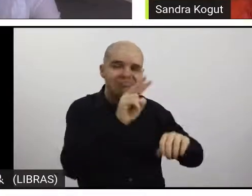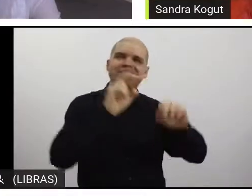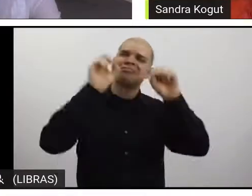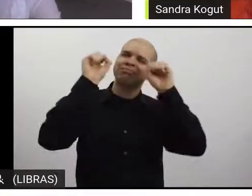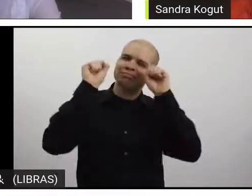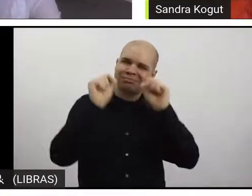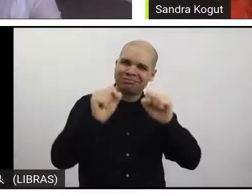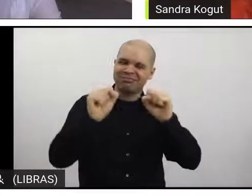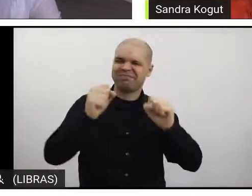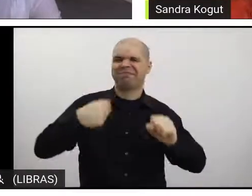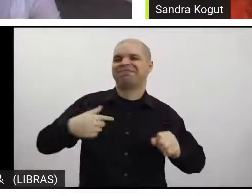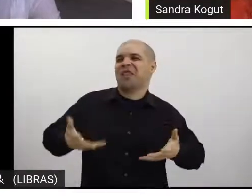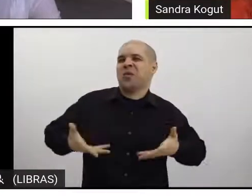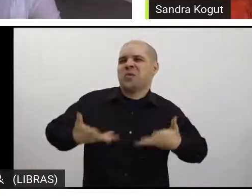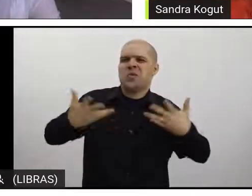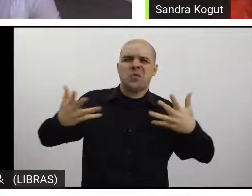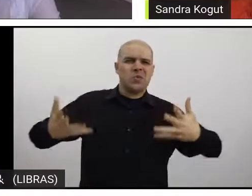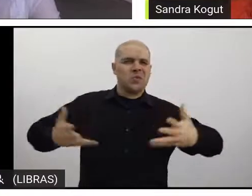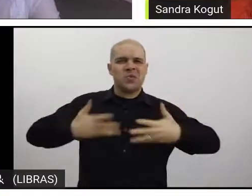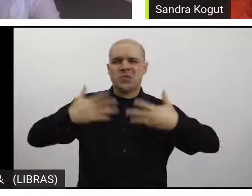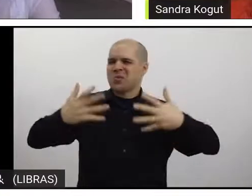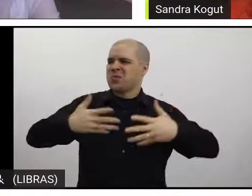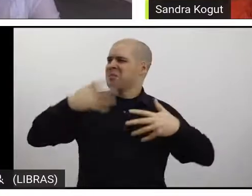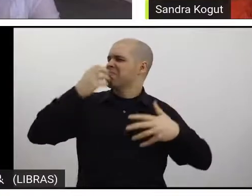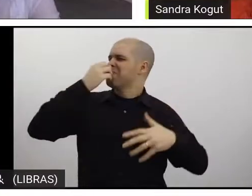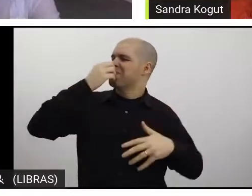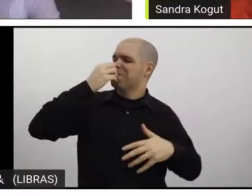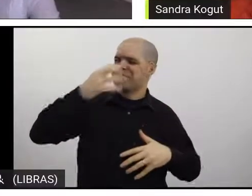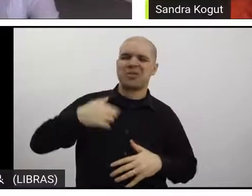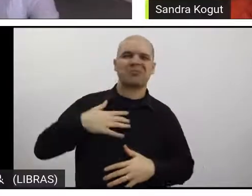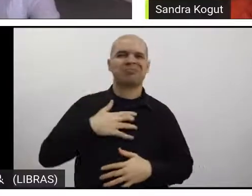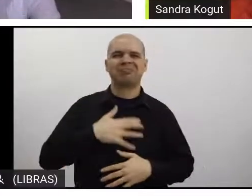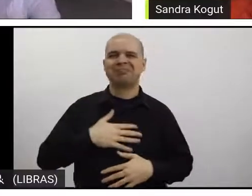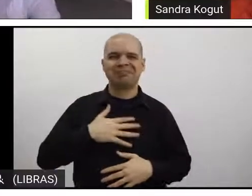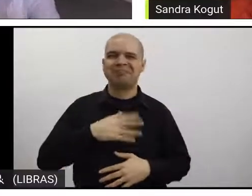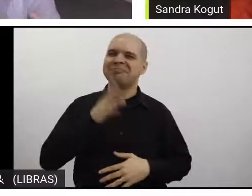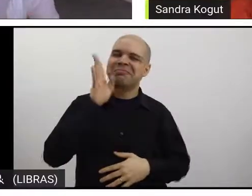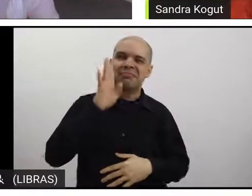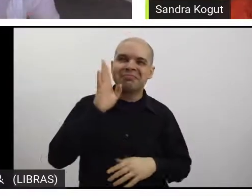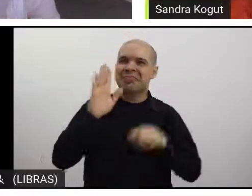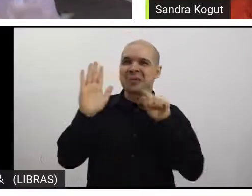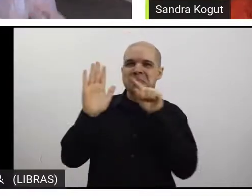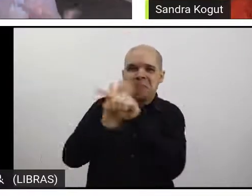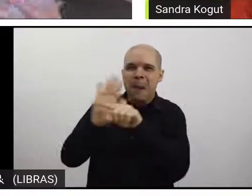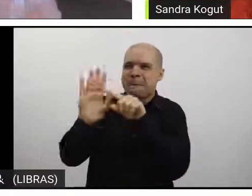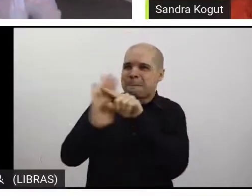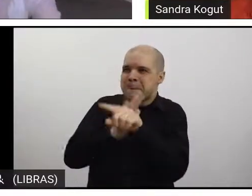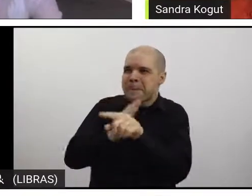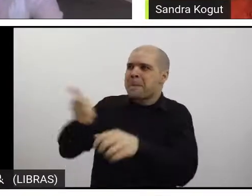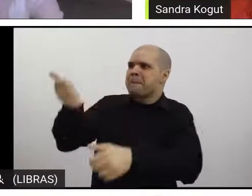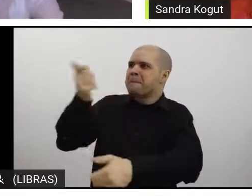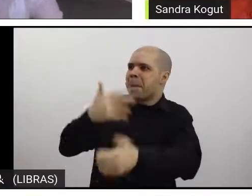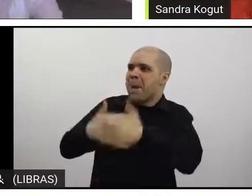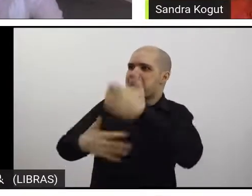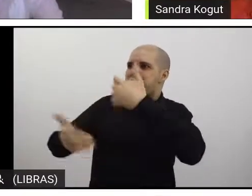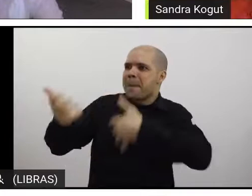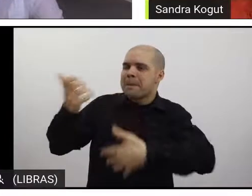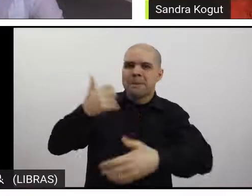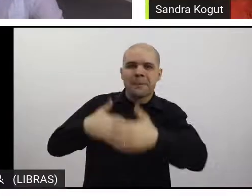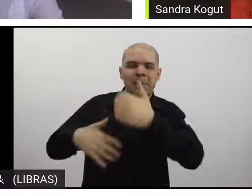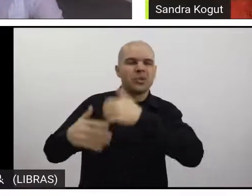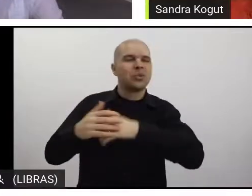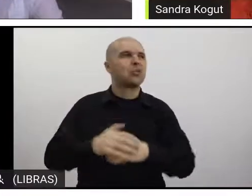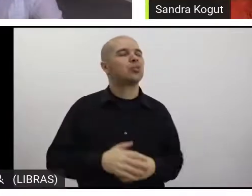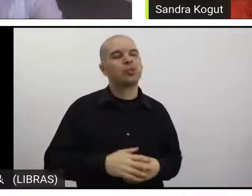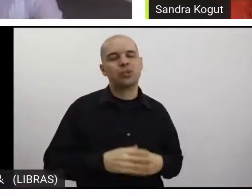tô super animada para continuar, e já tô conseguindo esse espaço que eu estava